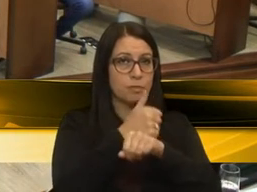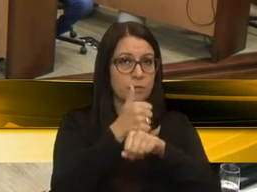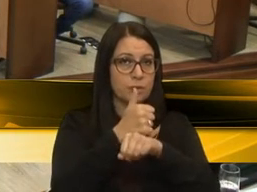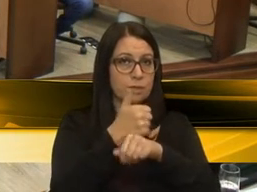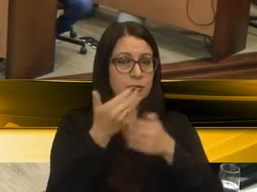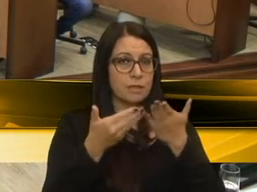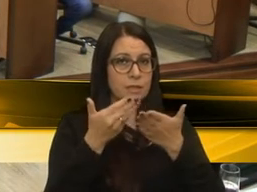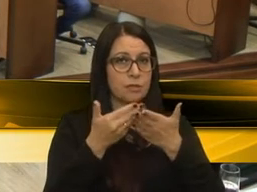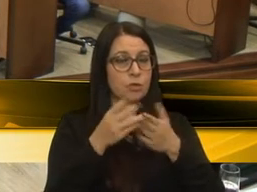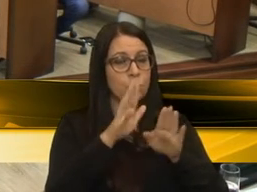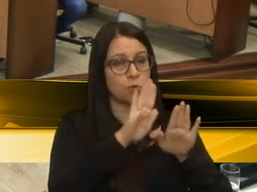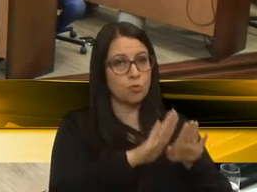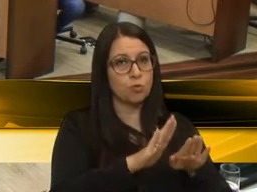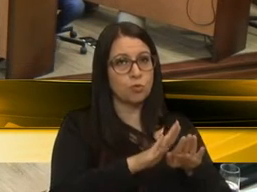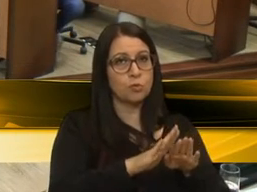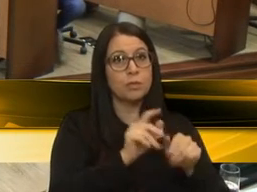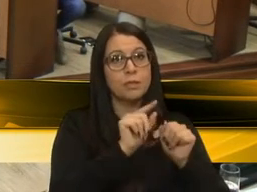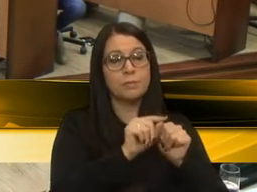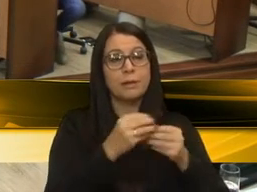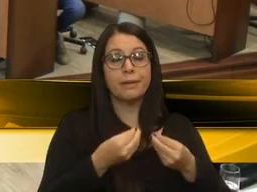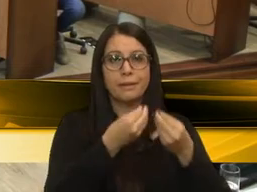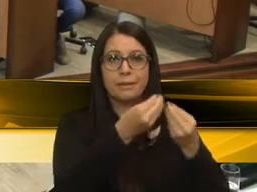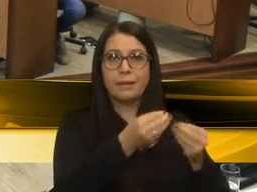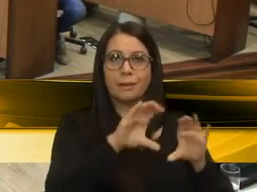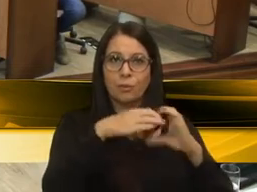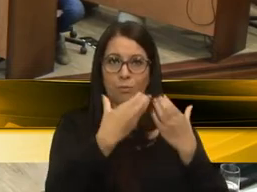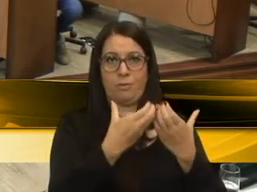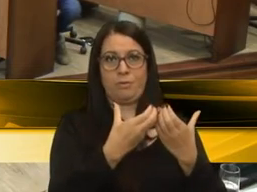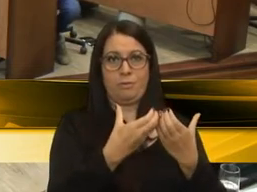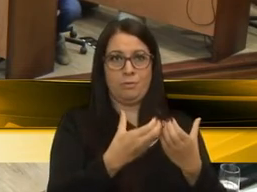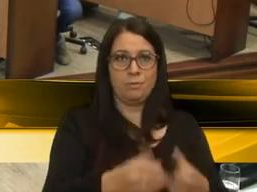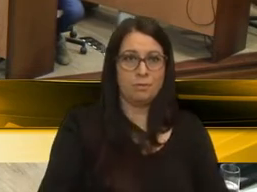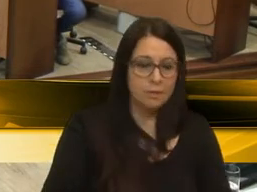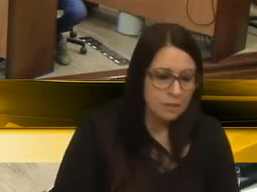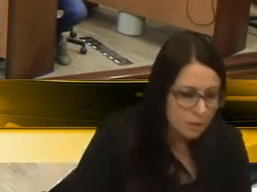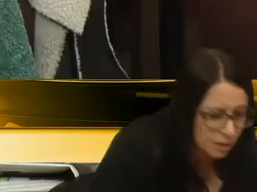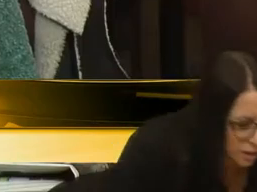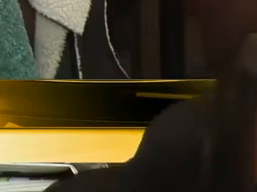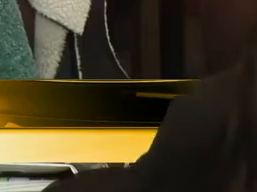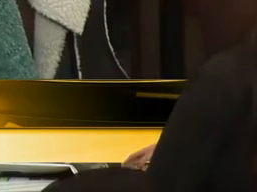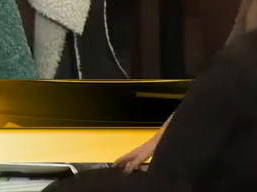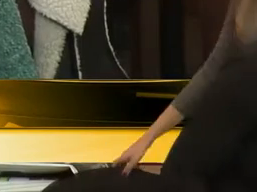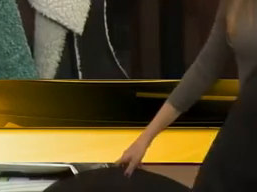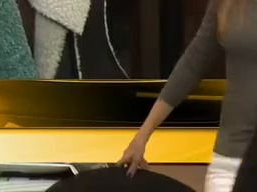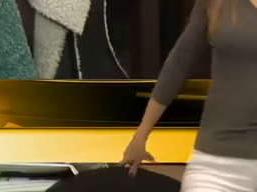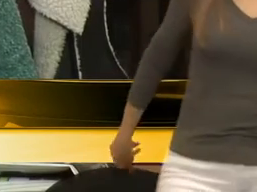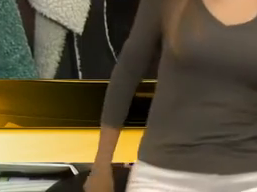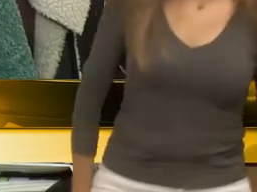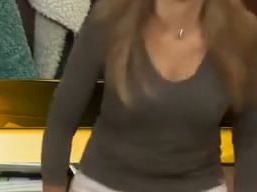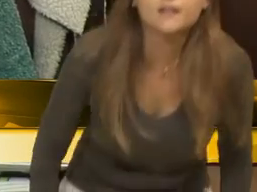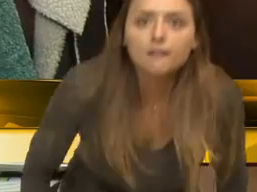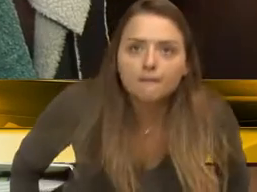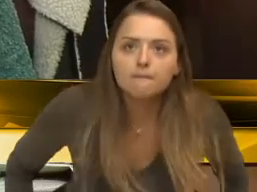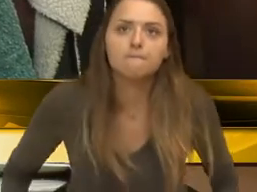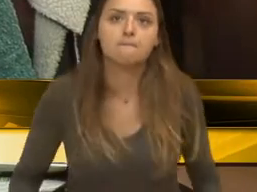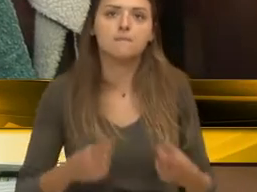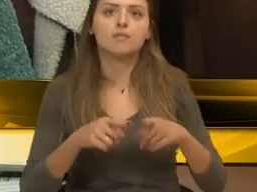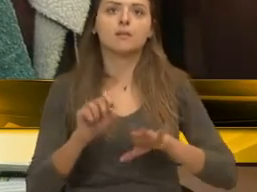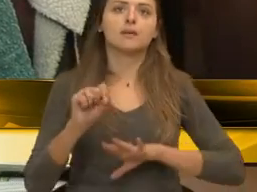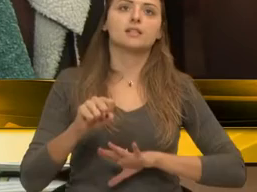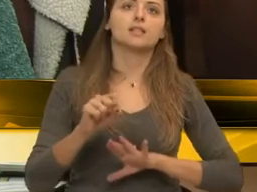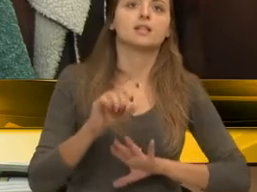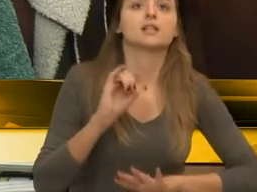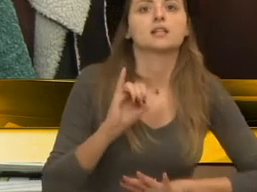lá são mantidos graças à doação da comunidade. Mas que se em algum momento a comunidade falhar, esse serviço vai